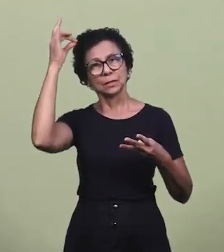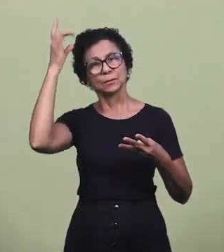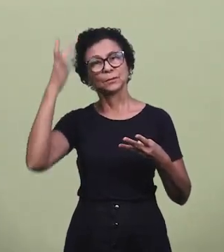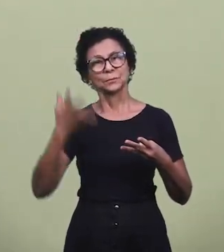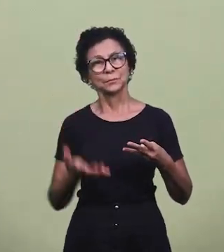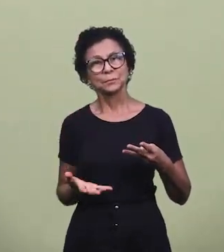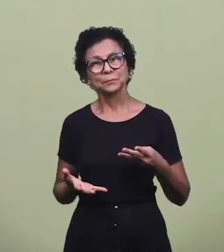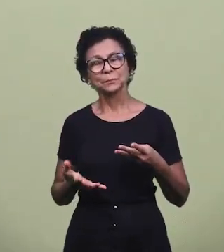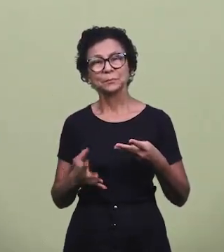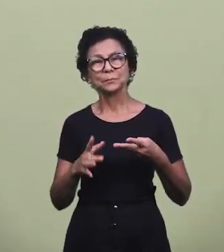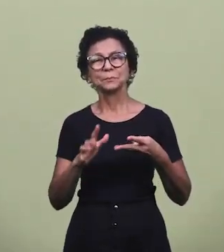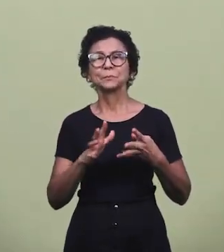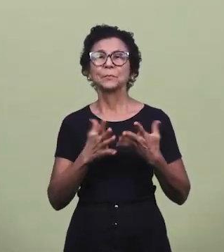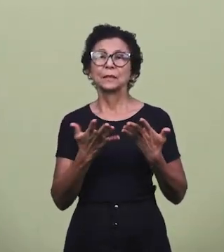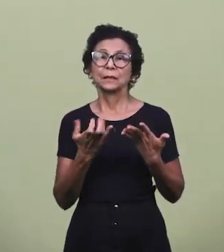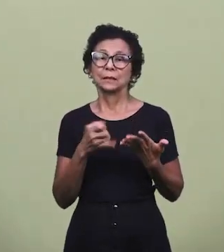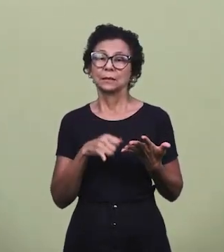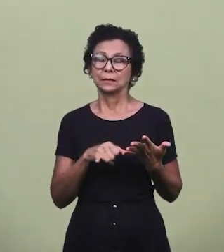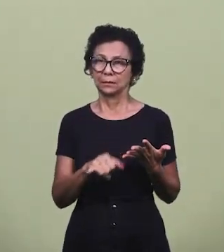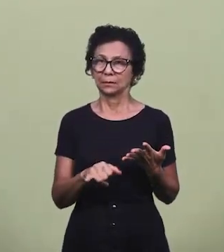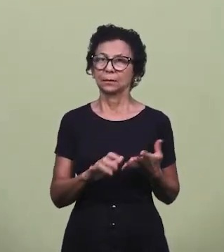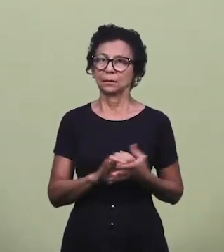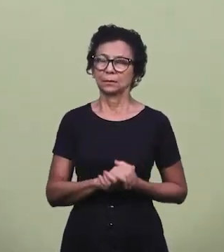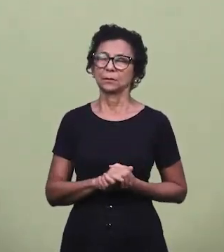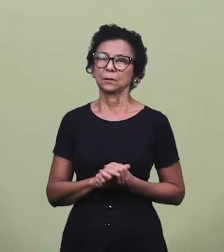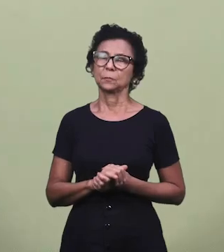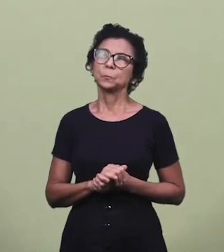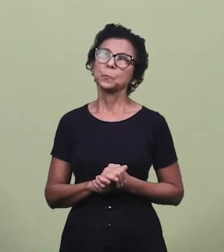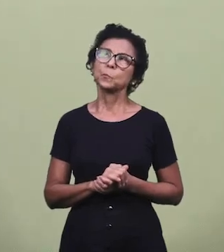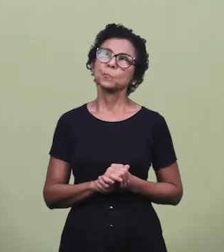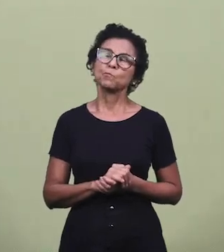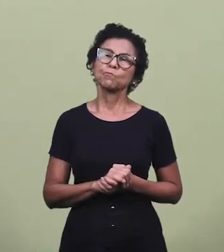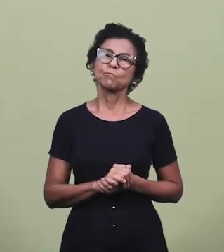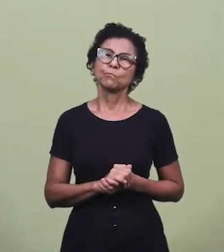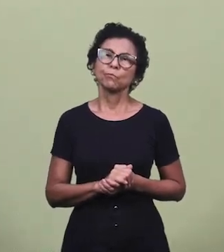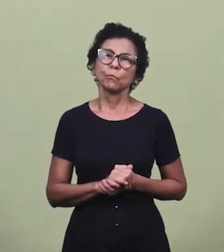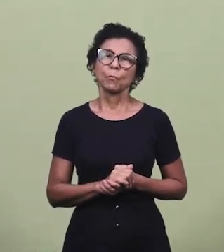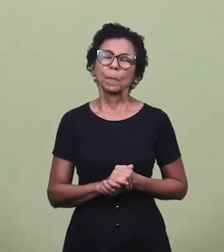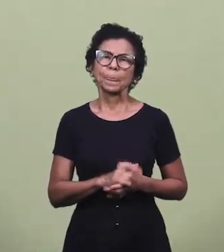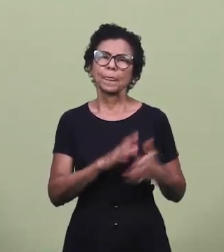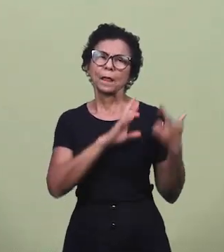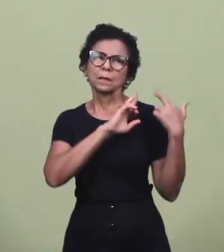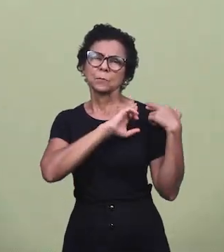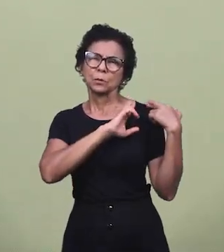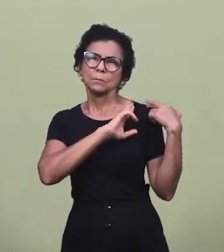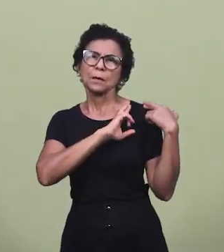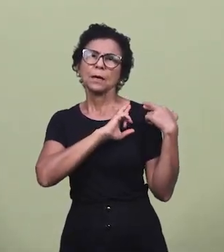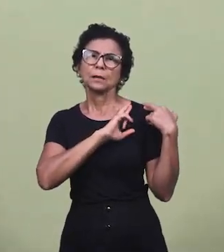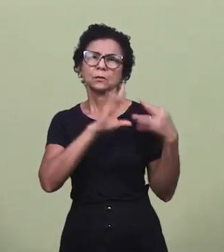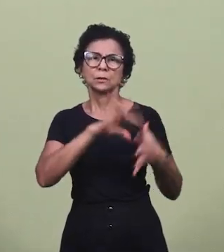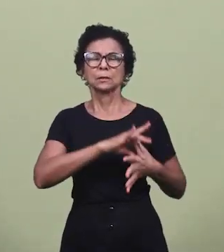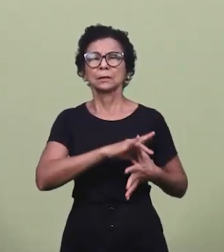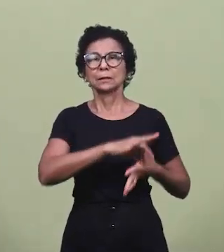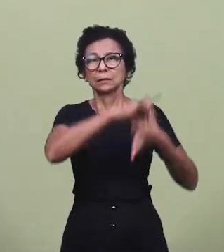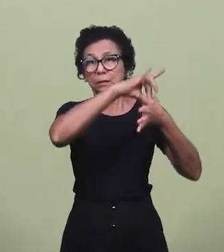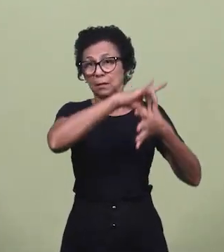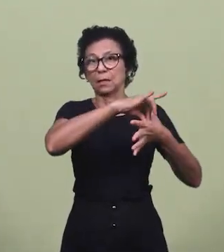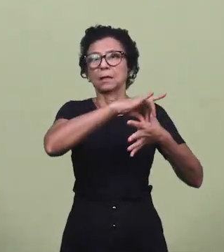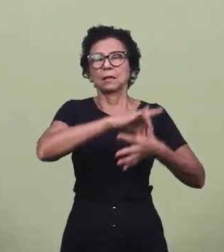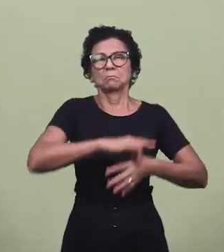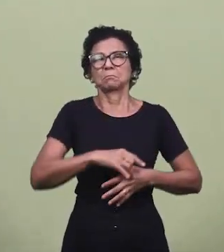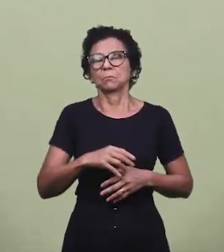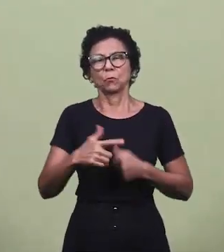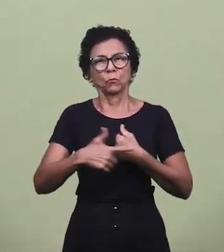E se nós buscarmos, quando nós temos uma responsabilidade de governo, de liderança, seja pastor